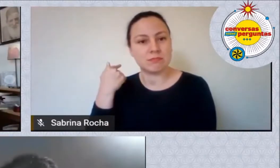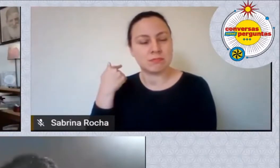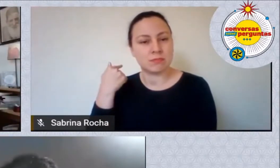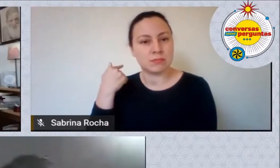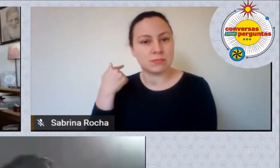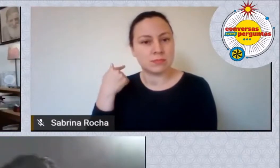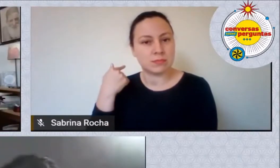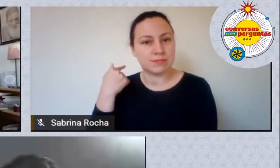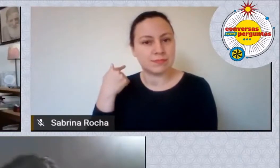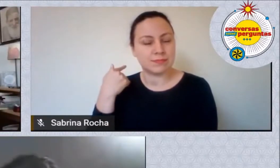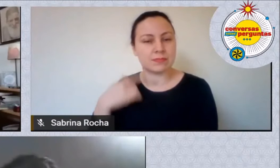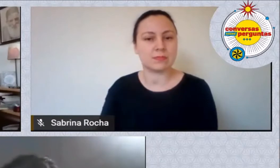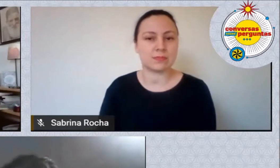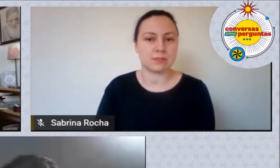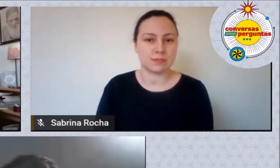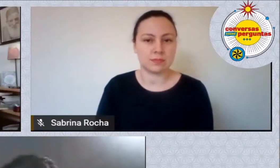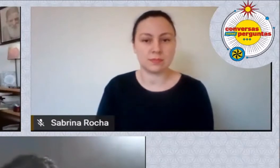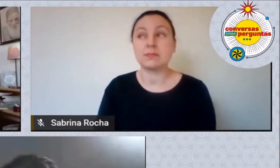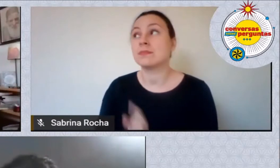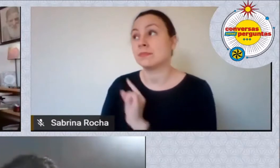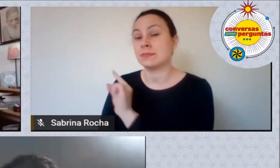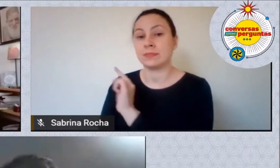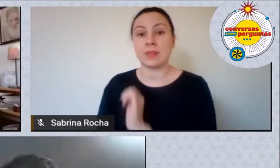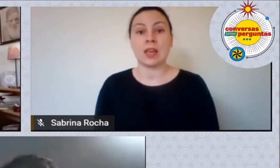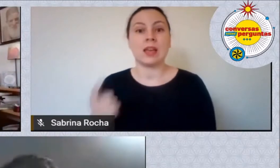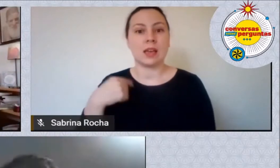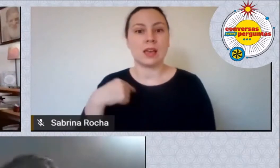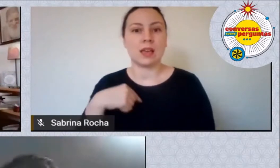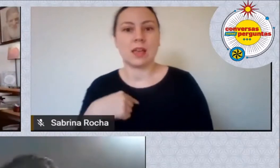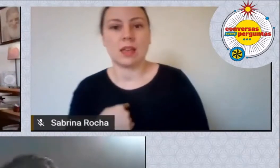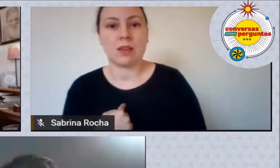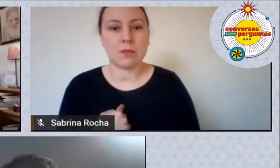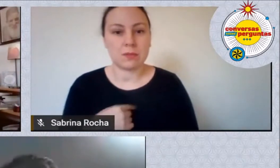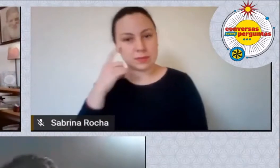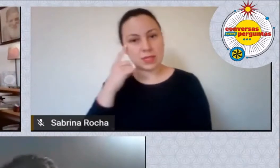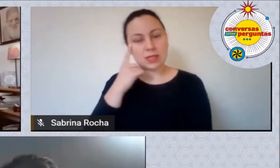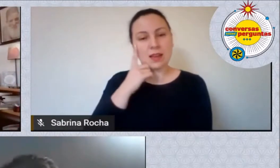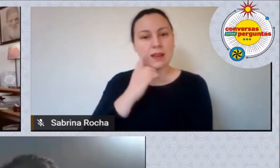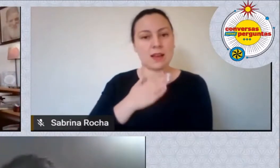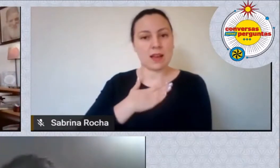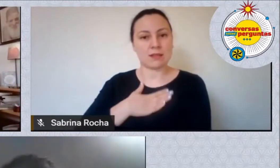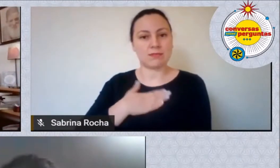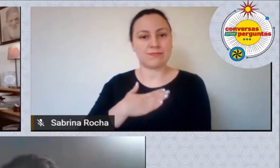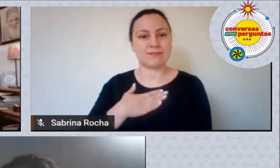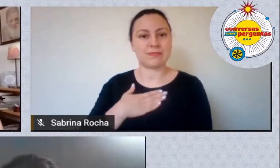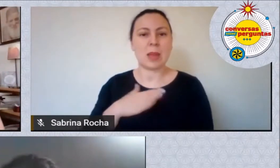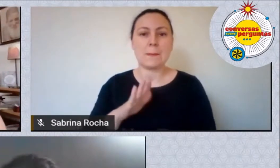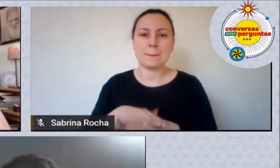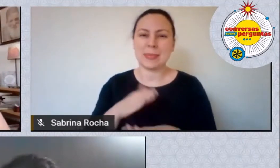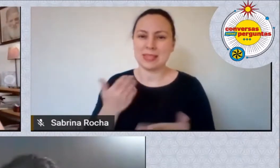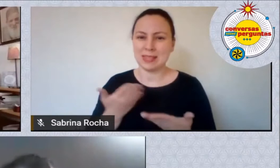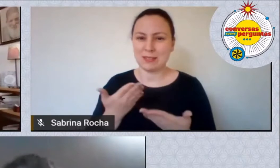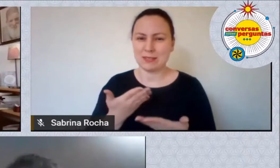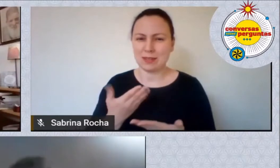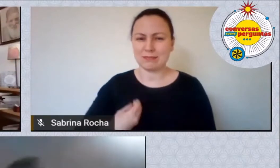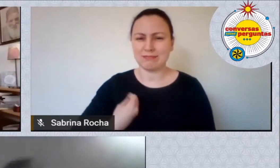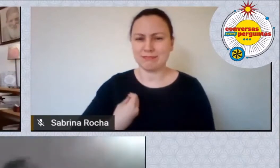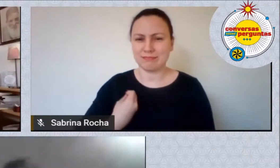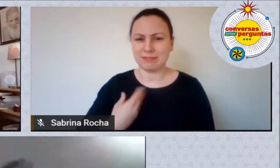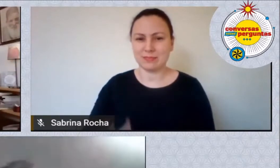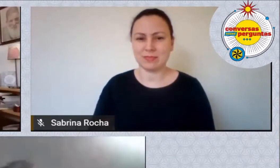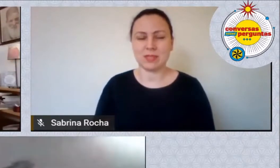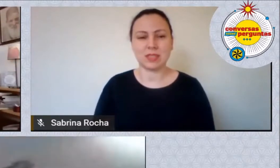Bom, isso me leva a pensar num dos afetos que me parece o mais onipresente de todos no momento, né?